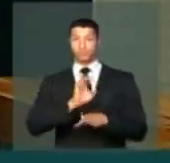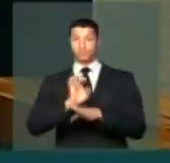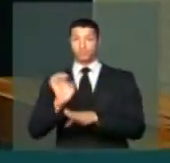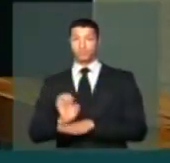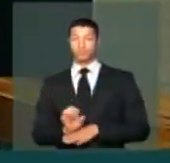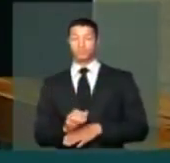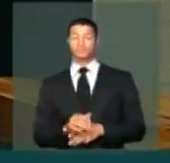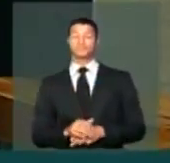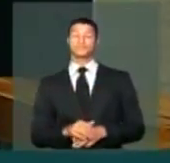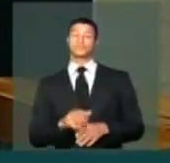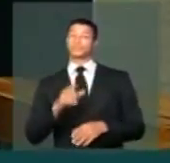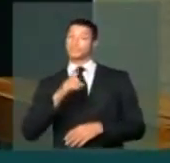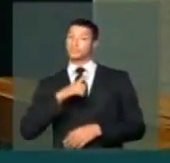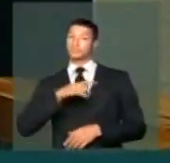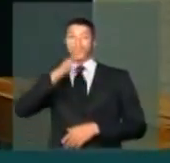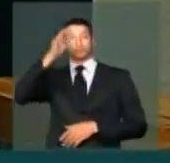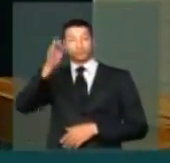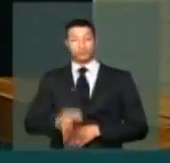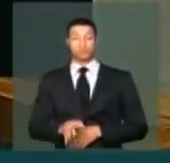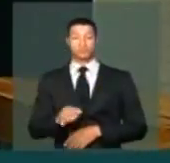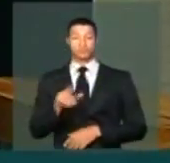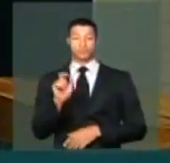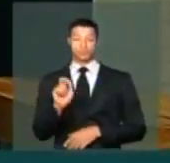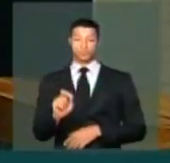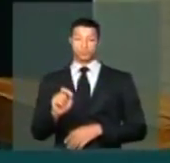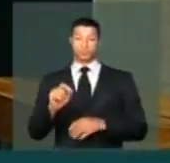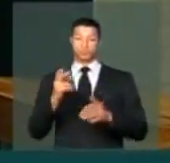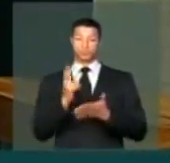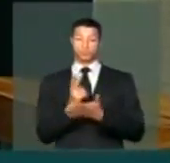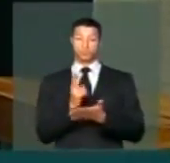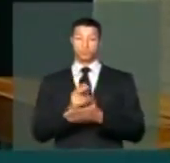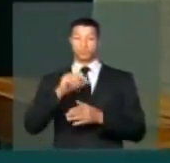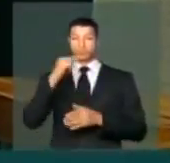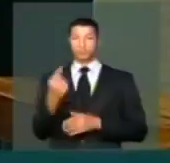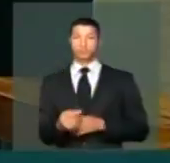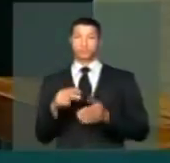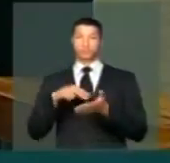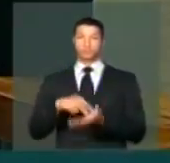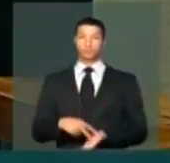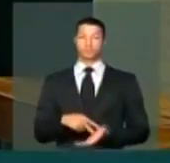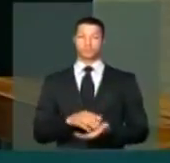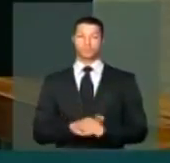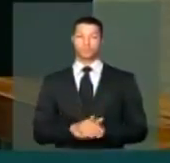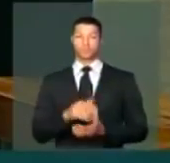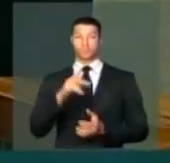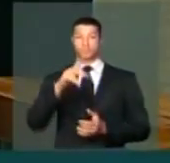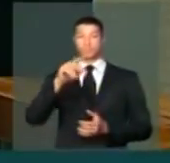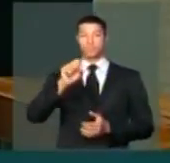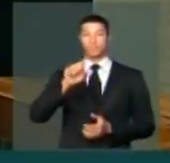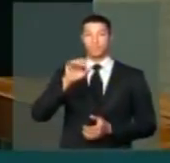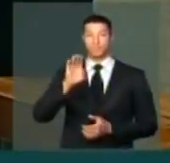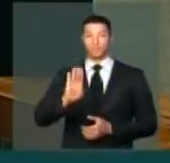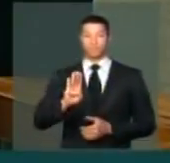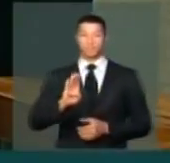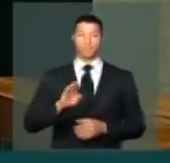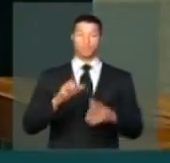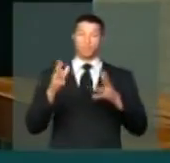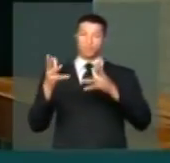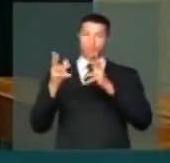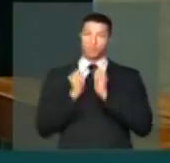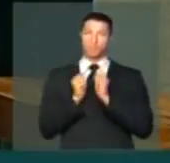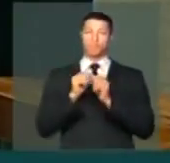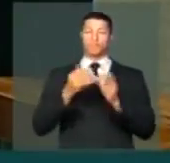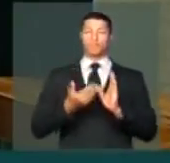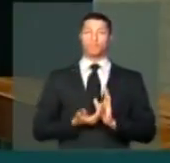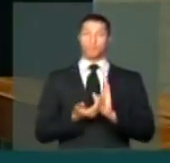estaduais tenho certeza de que independentemente da posição do do PSB assumir no